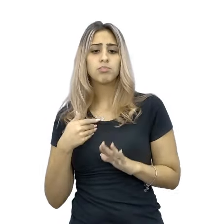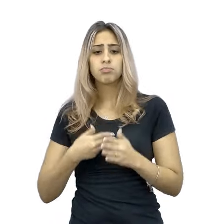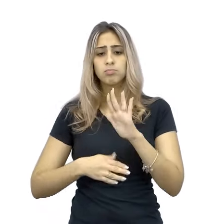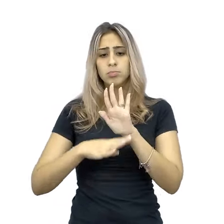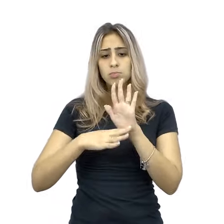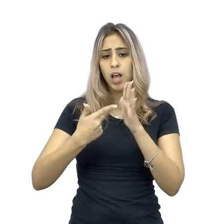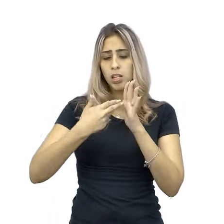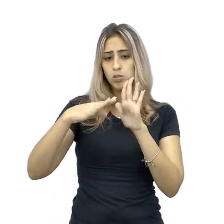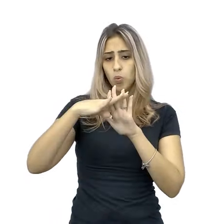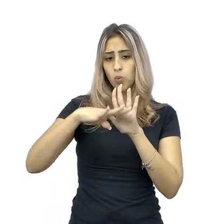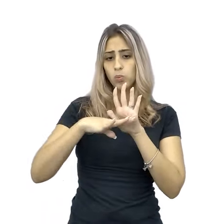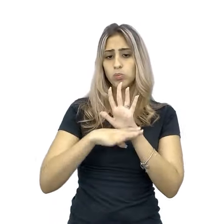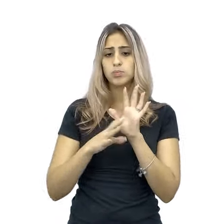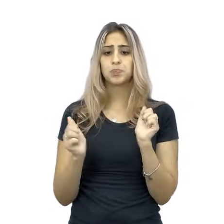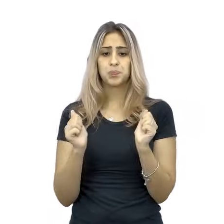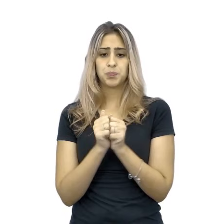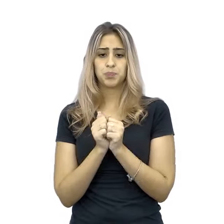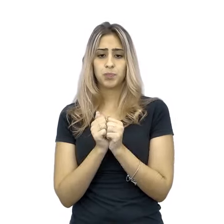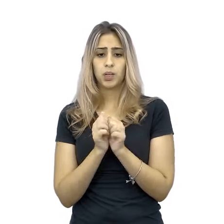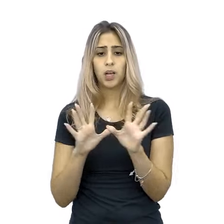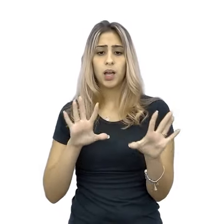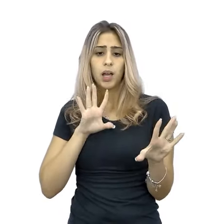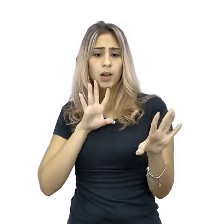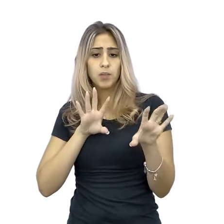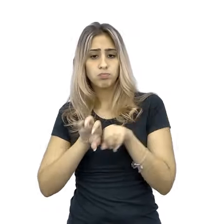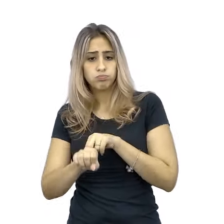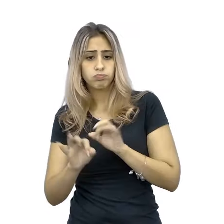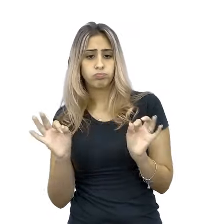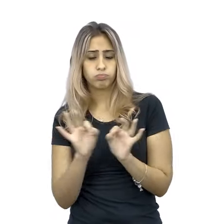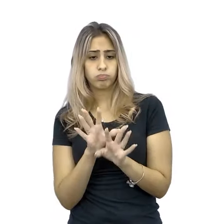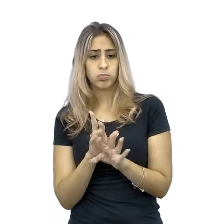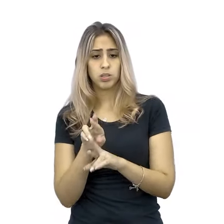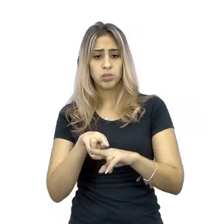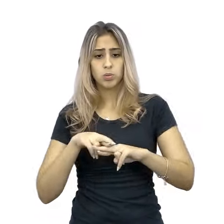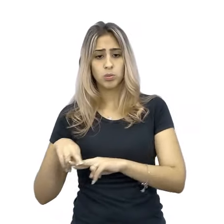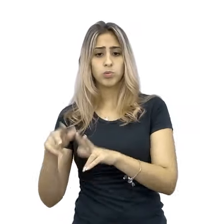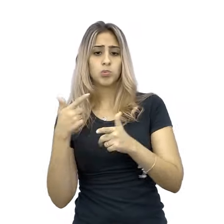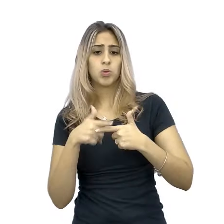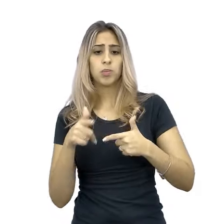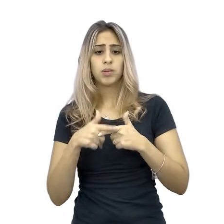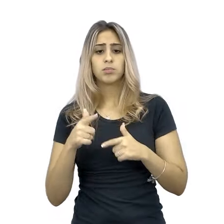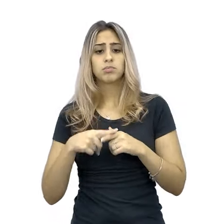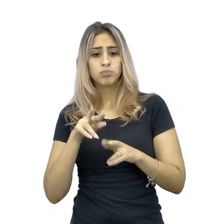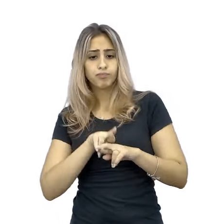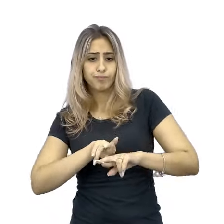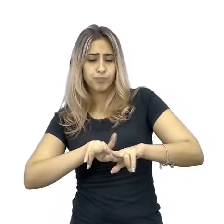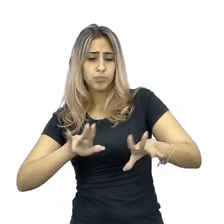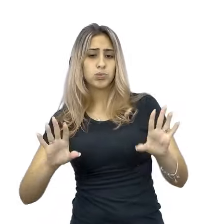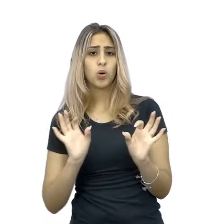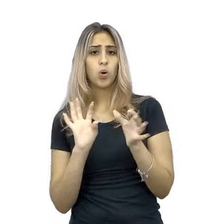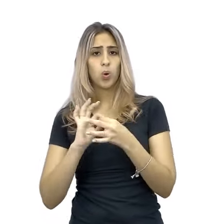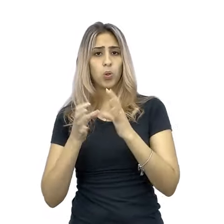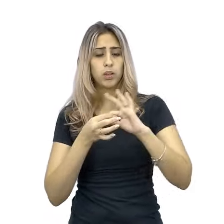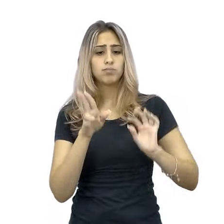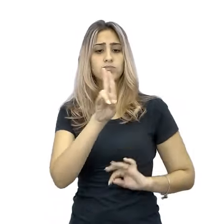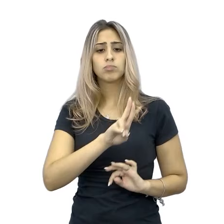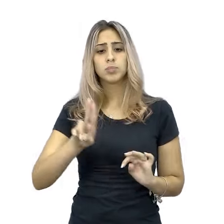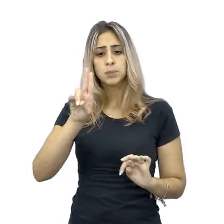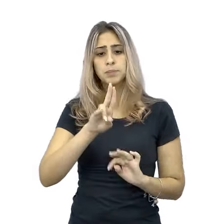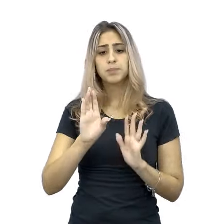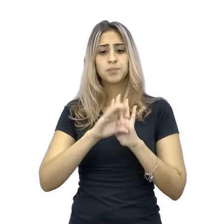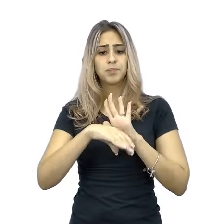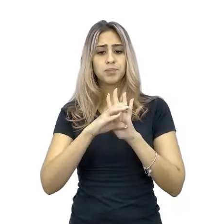favorecer o estabelecimento de conjecturas, a formulação e a resolução de problemas em uma variedade de contextos, utilizando